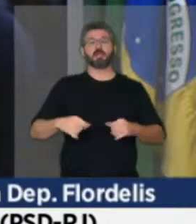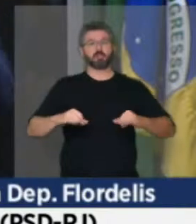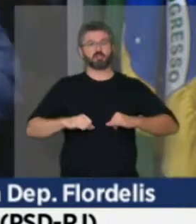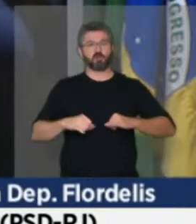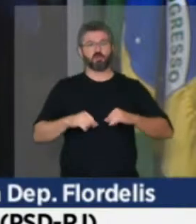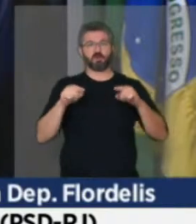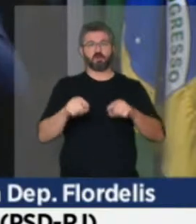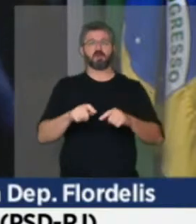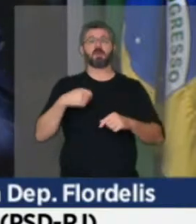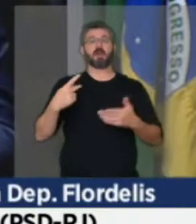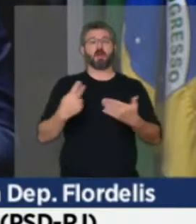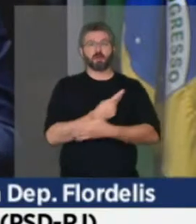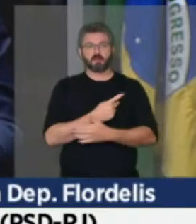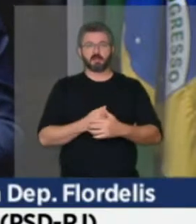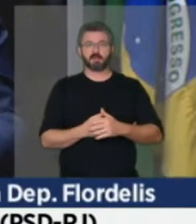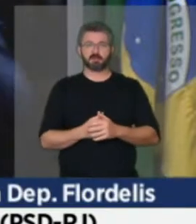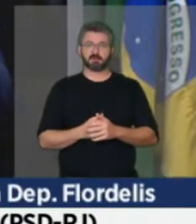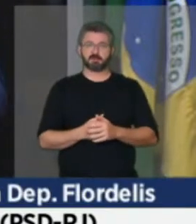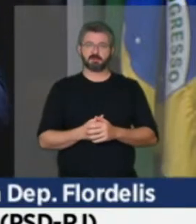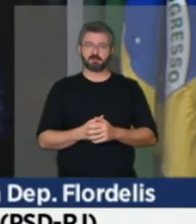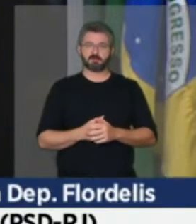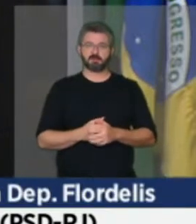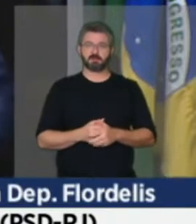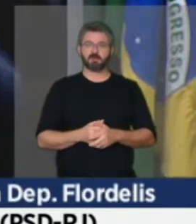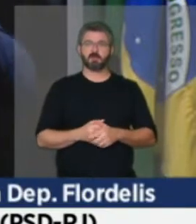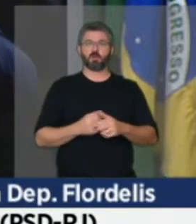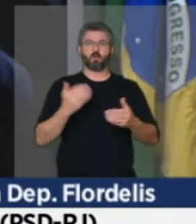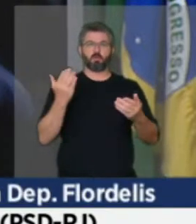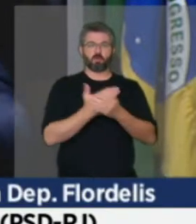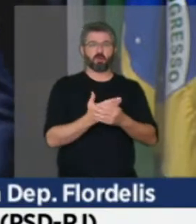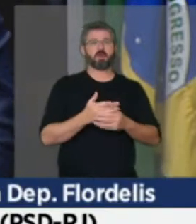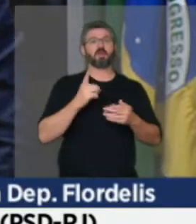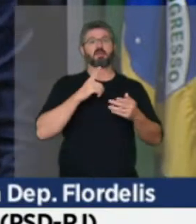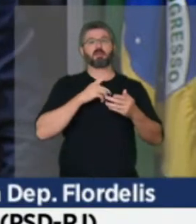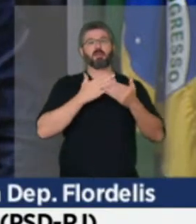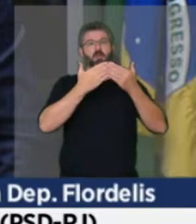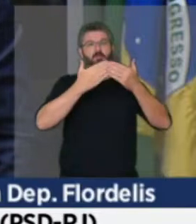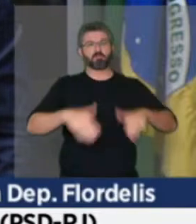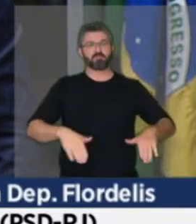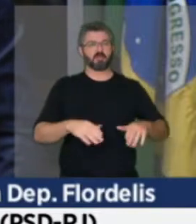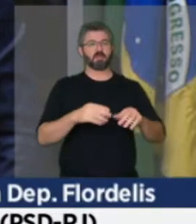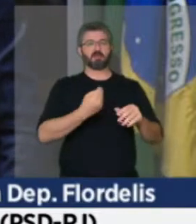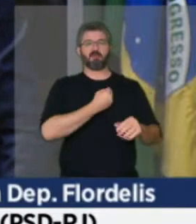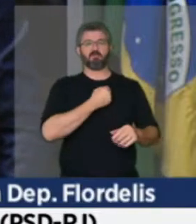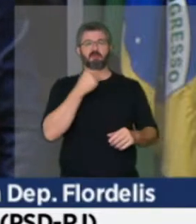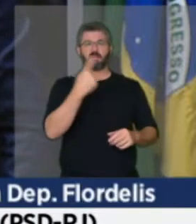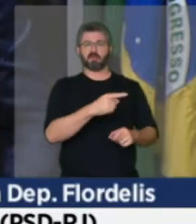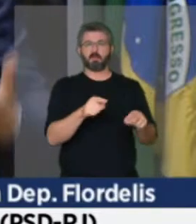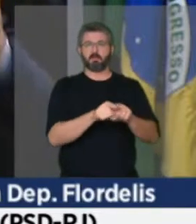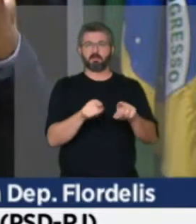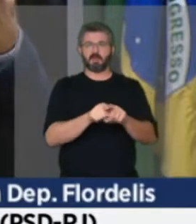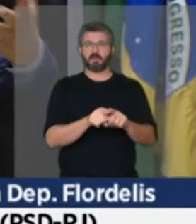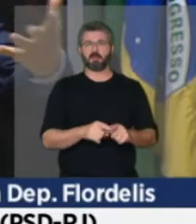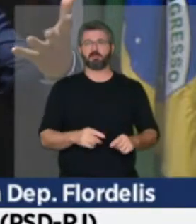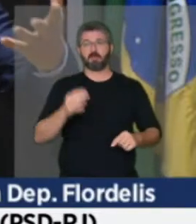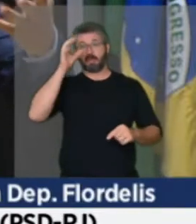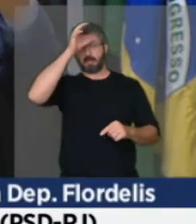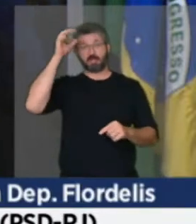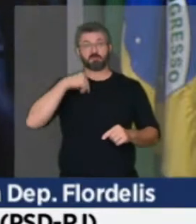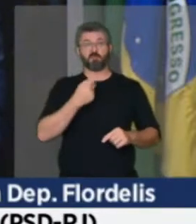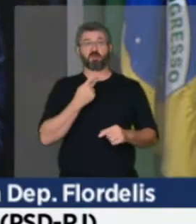quem passa por um processo, passa por uma desconstrução da sua vida. Os meus clientes me dizem,